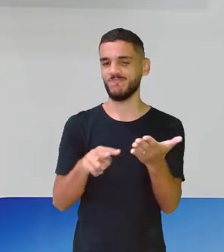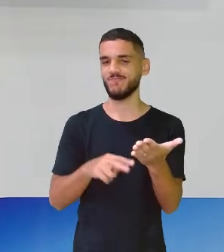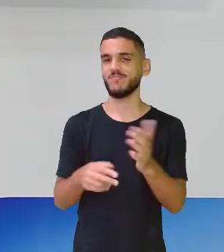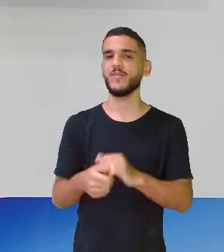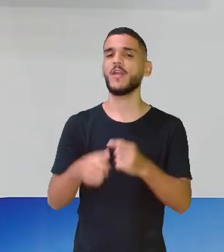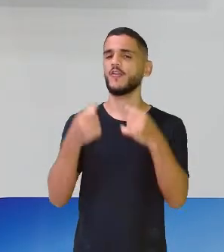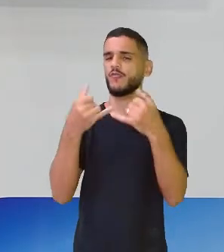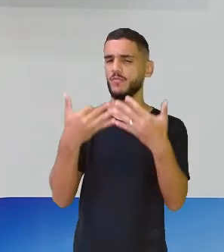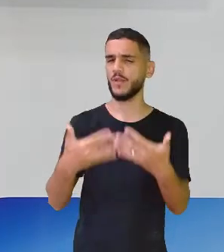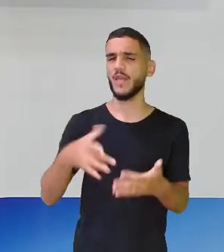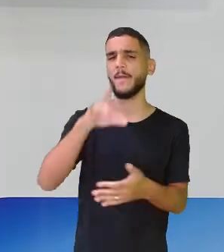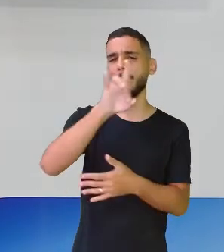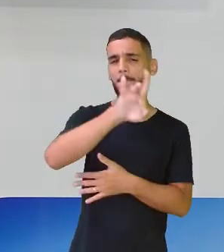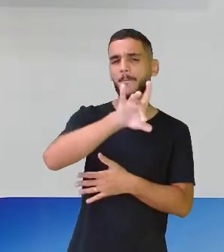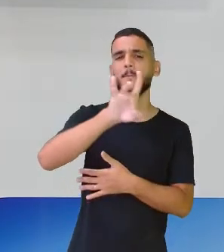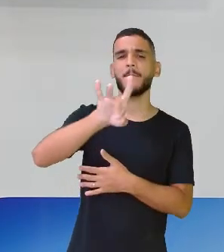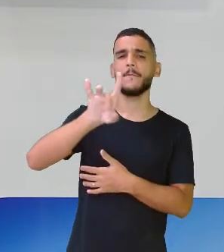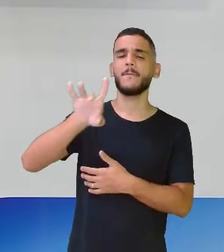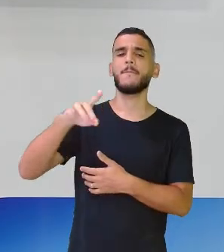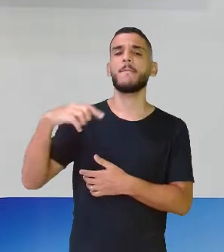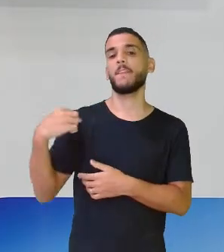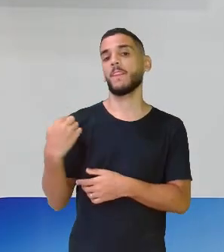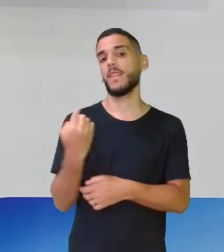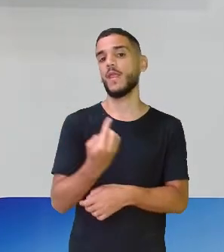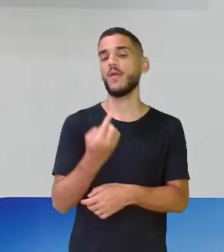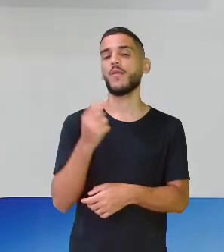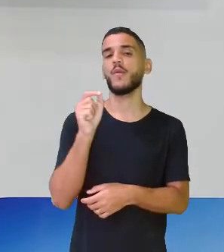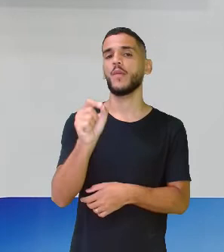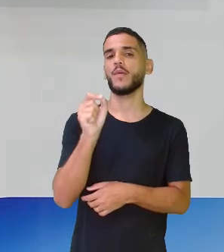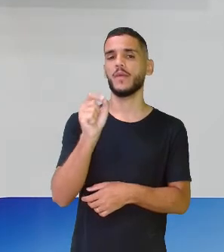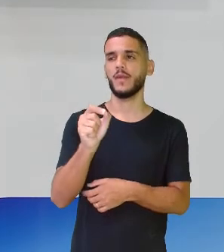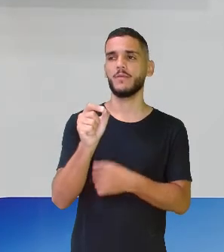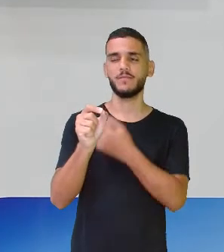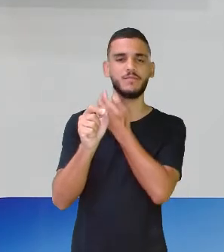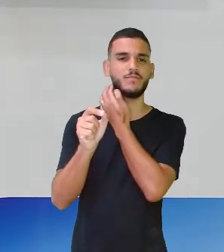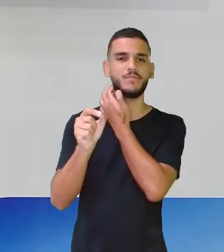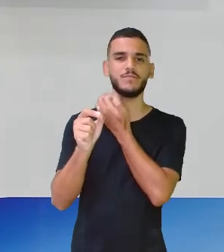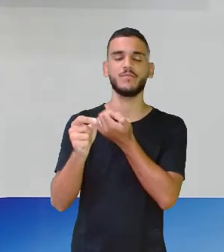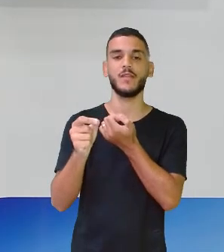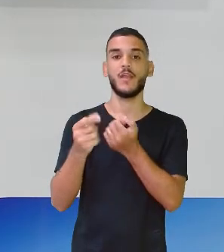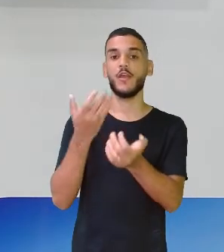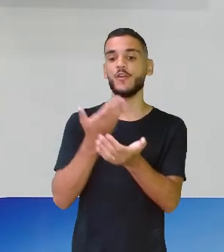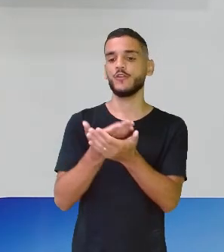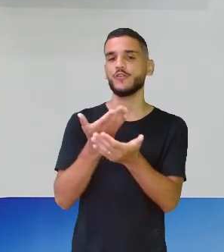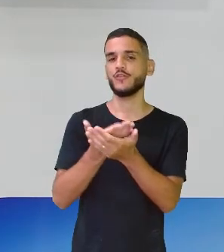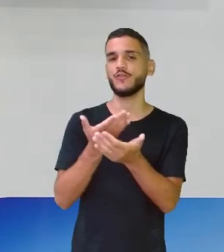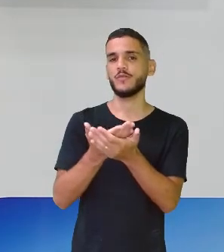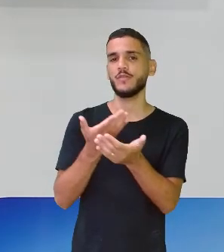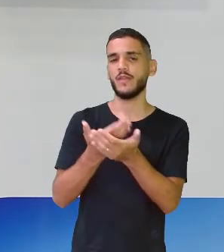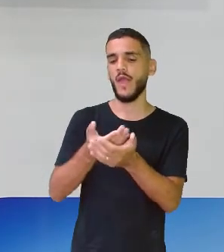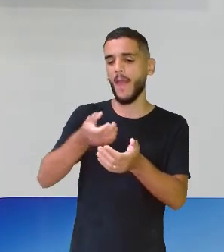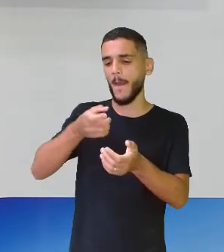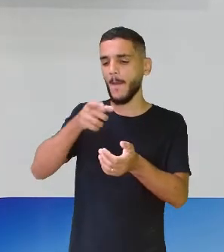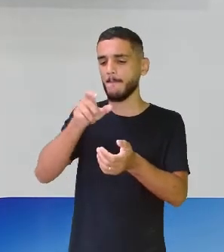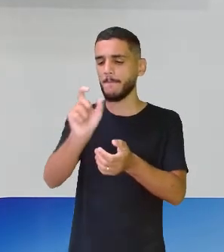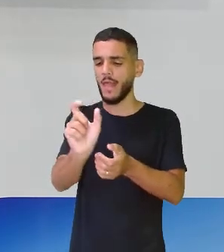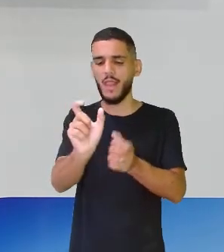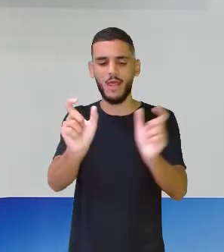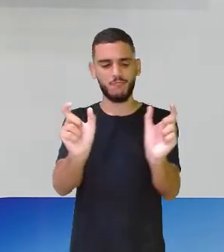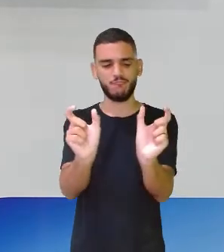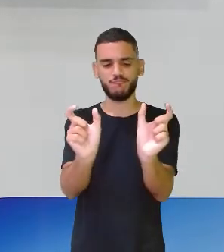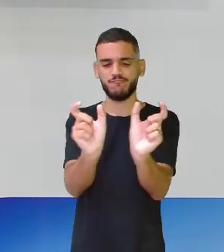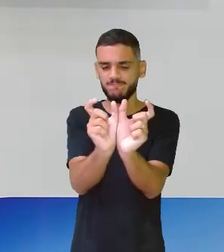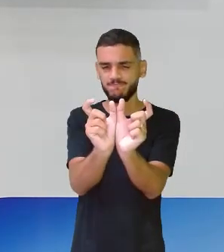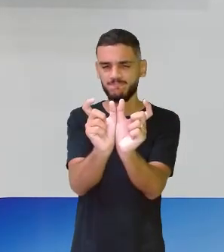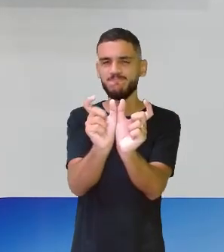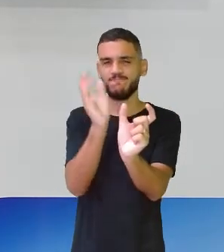falei para vocês que a gente vai ver aí os pedacinhos se juntando. Então,